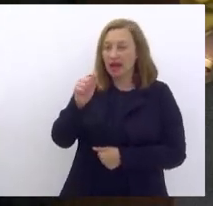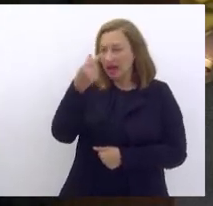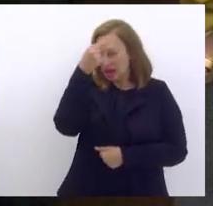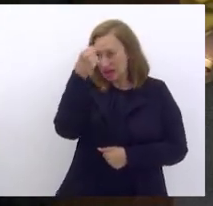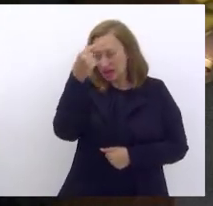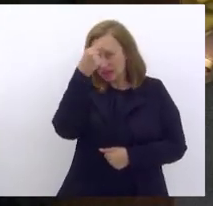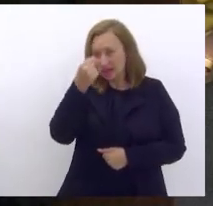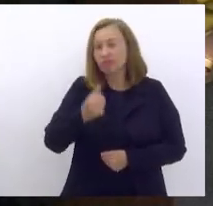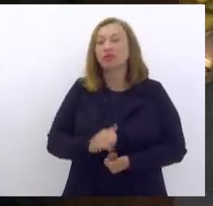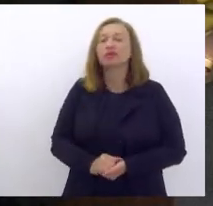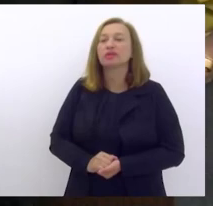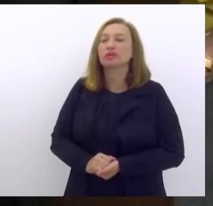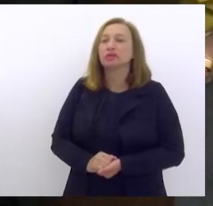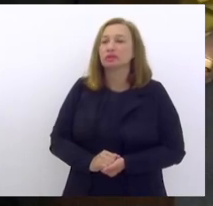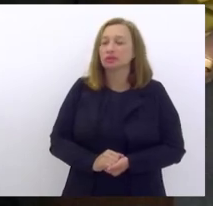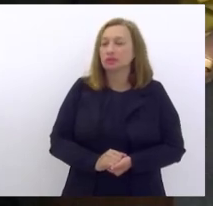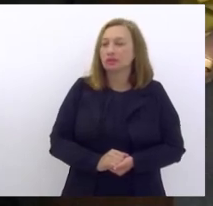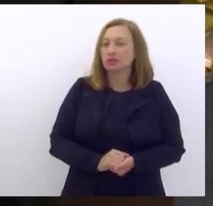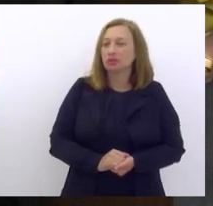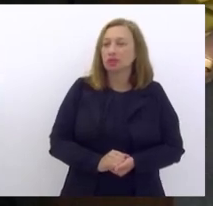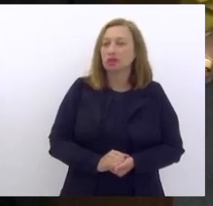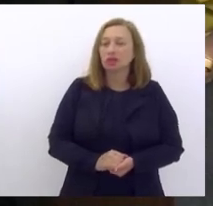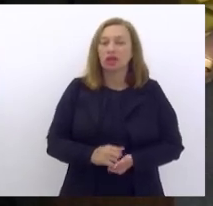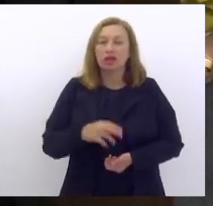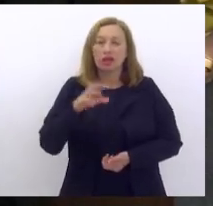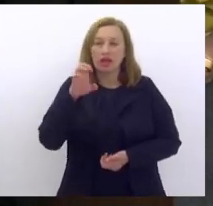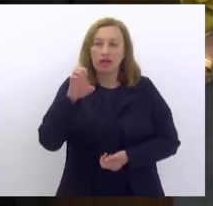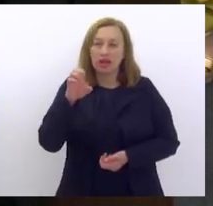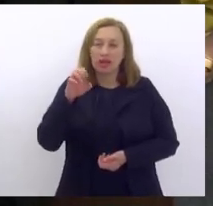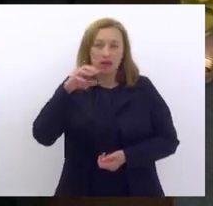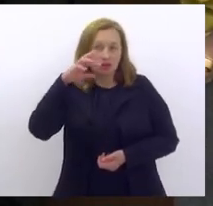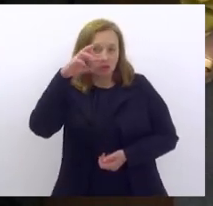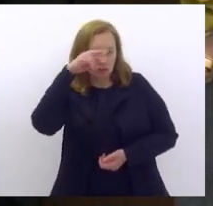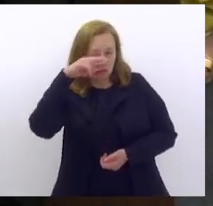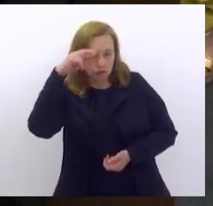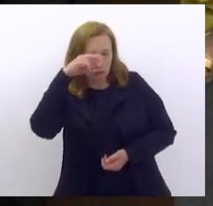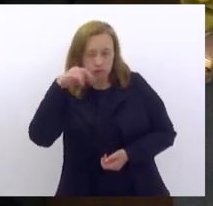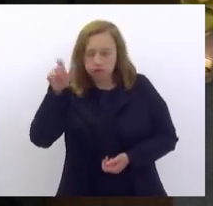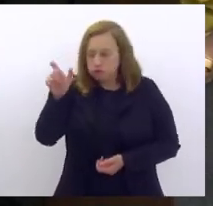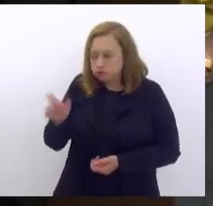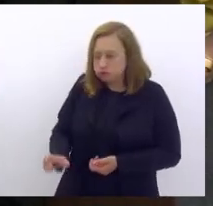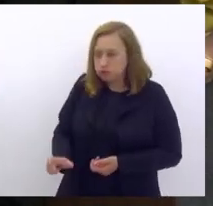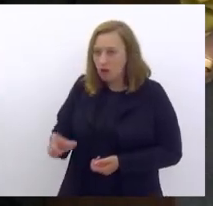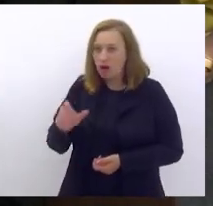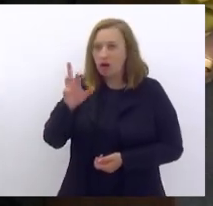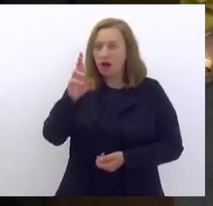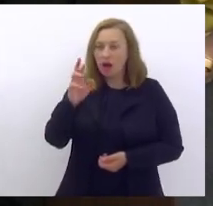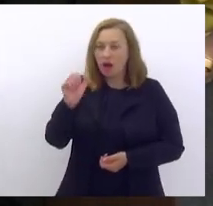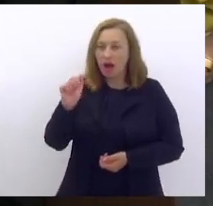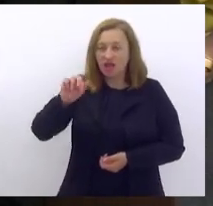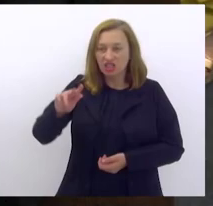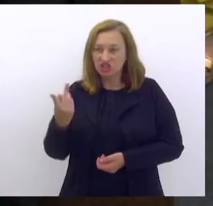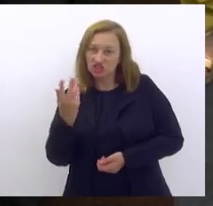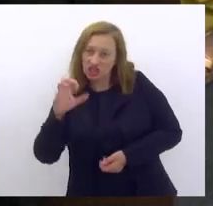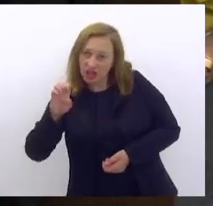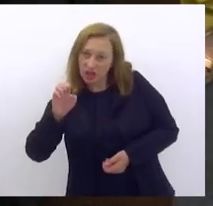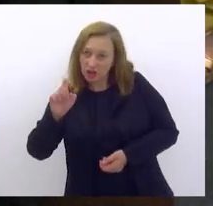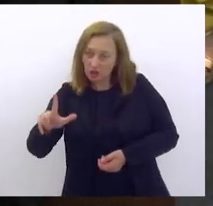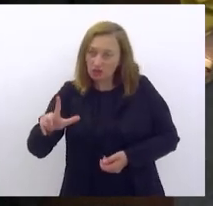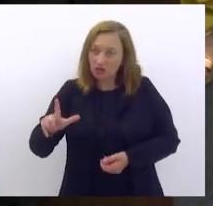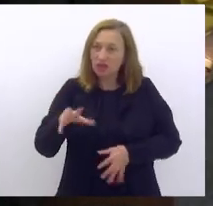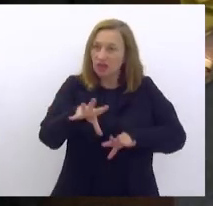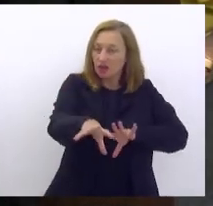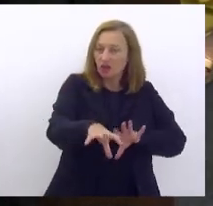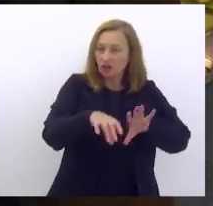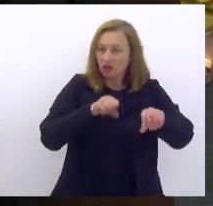e o inspetor Rangel muito comprometido em fazer com que a formação